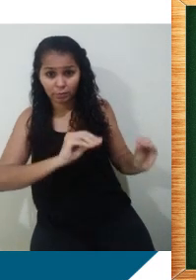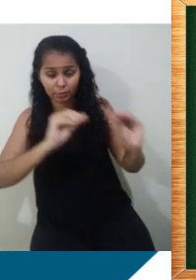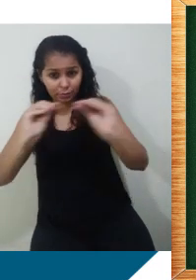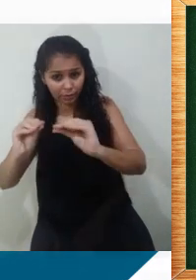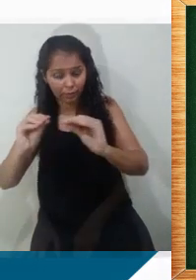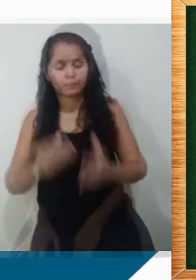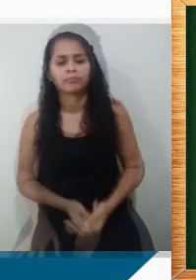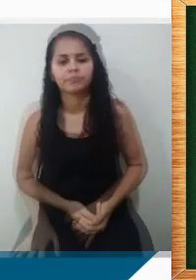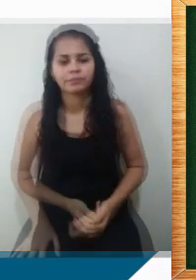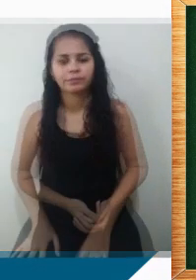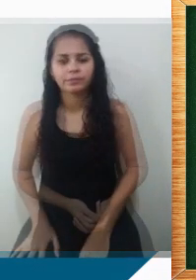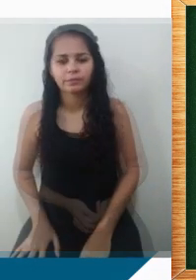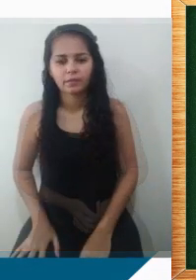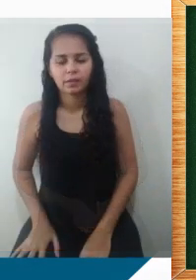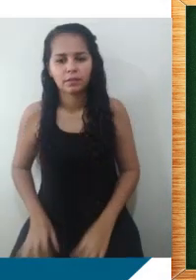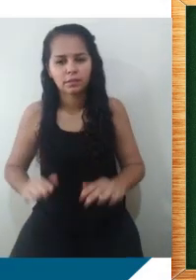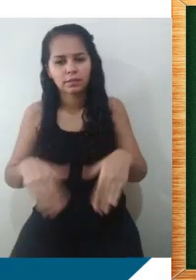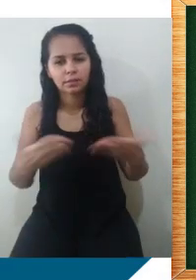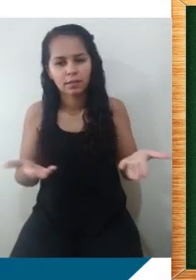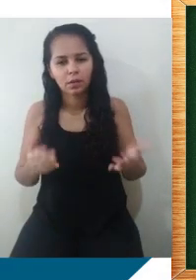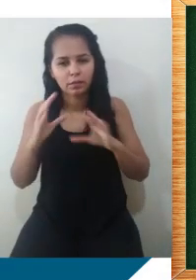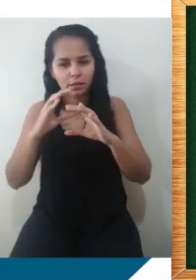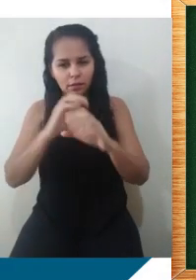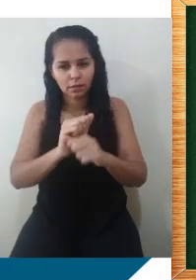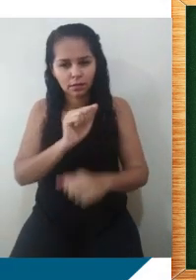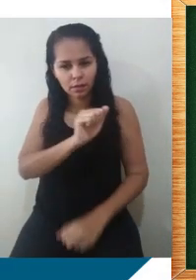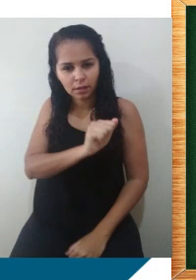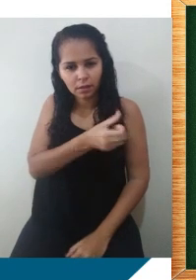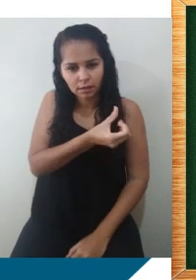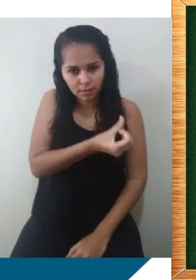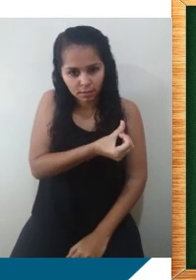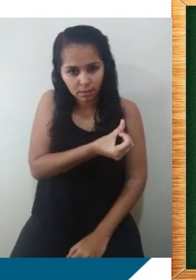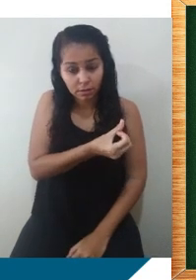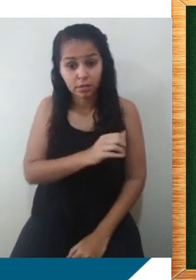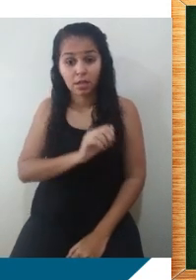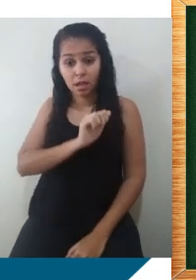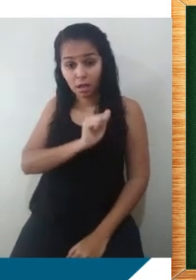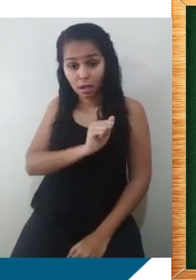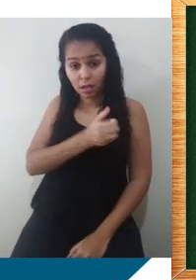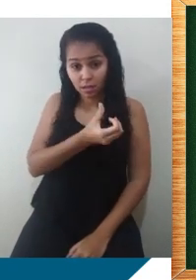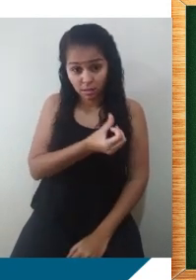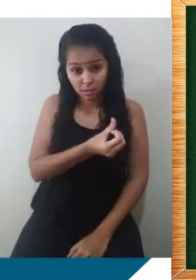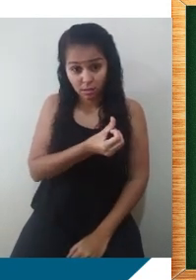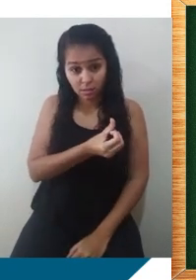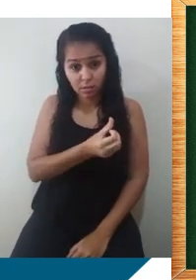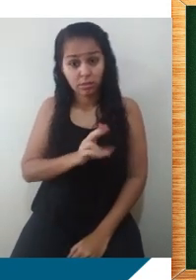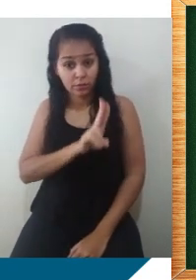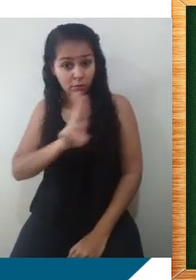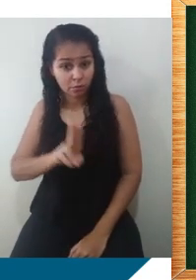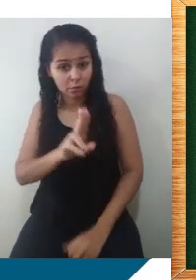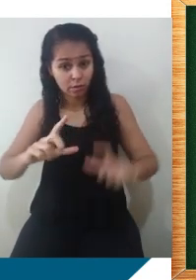onde A6, aplicando a fórmula, nós temos que A6 será igual a 4 vezes